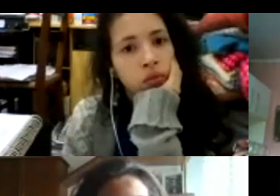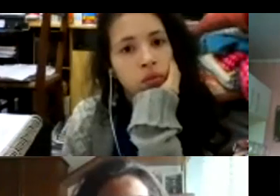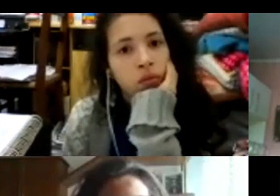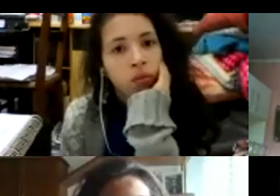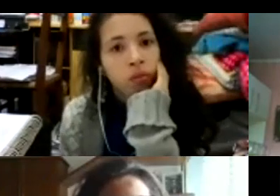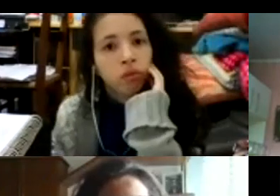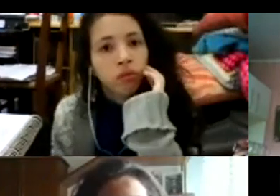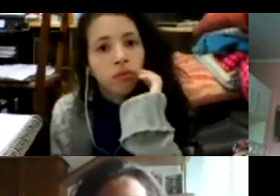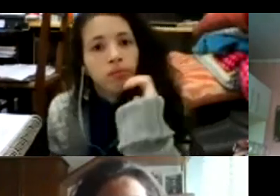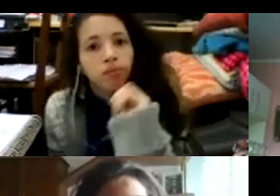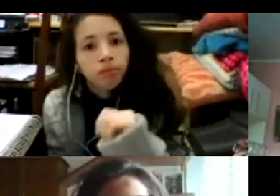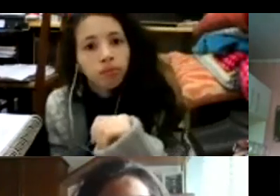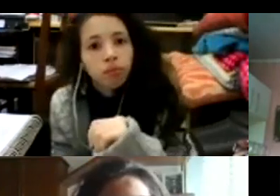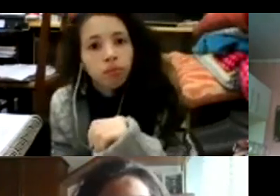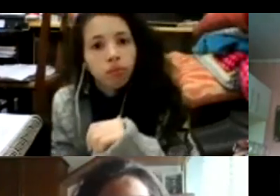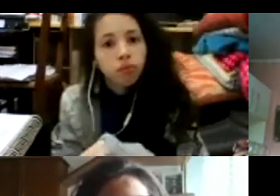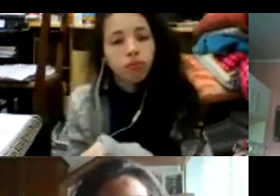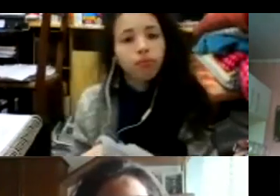década, não é?